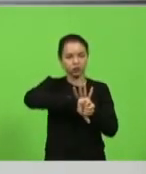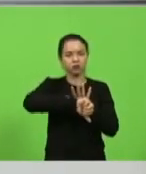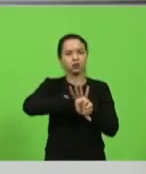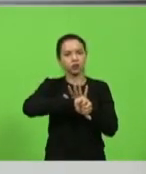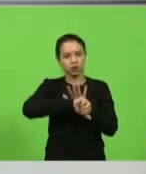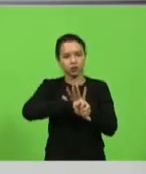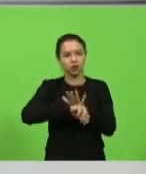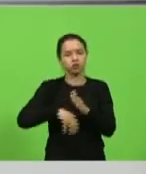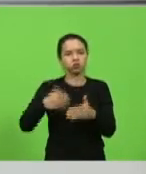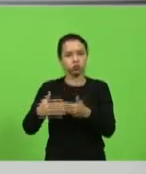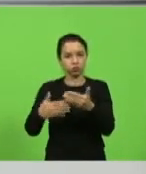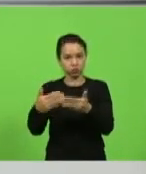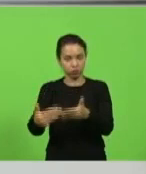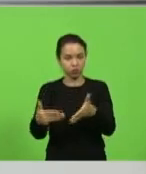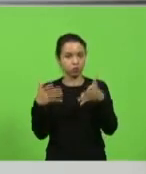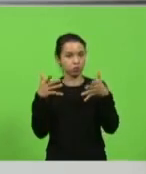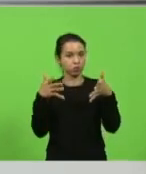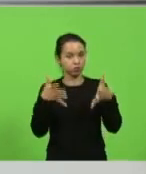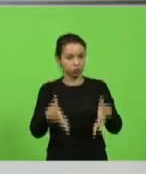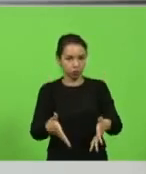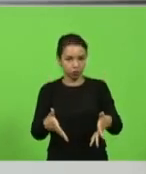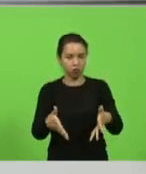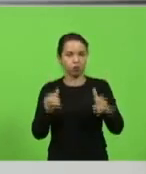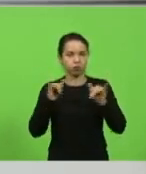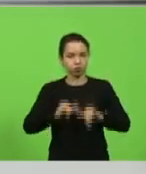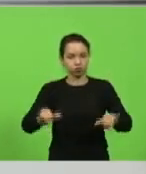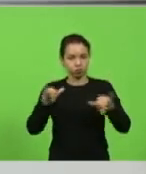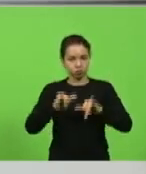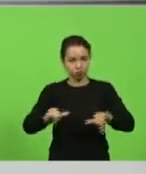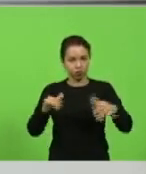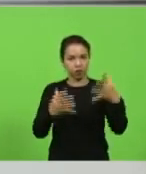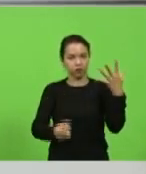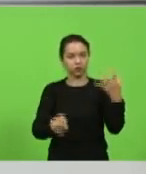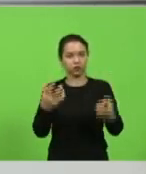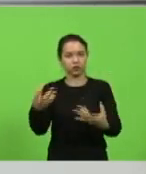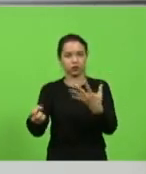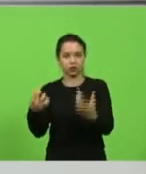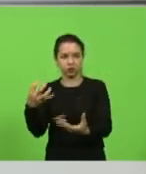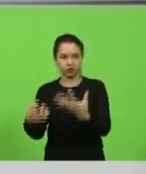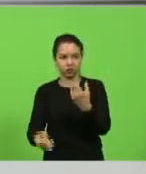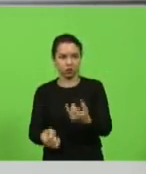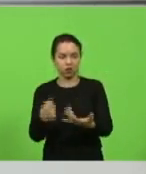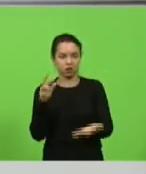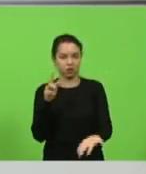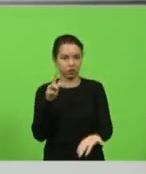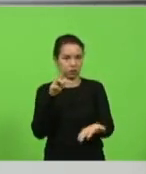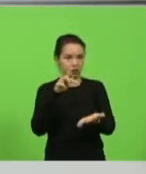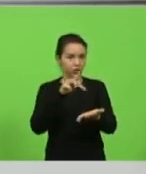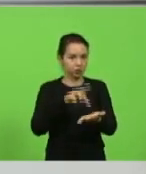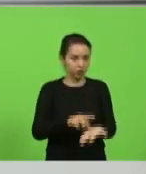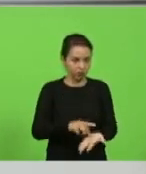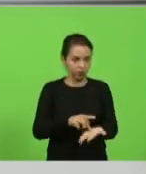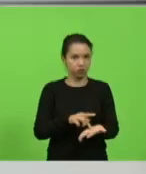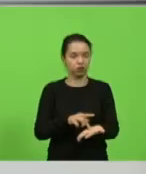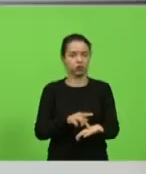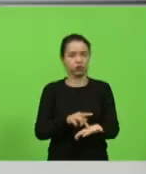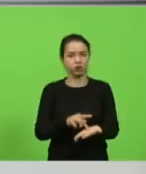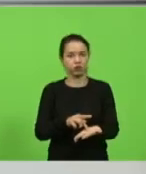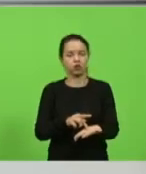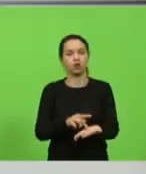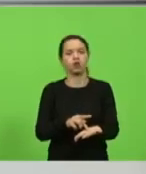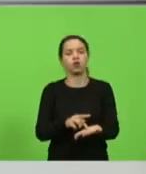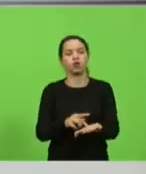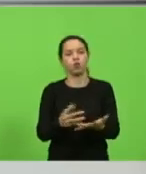Contemporaneamente, chegou-se à generalizada aceitação de que a verdade, indevidamente qualificada